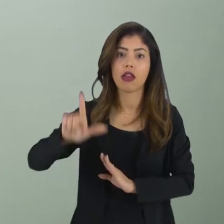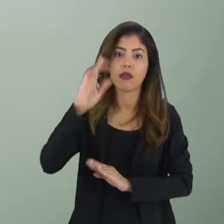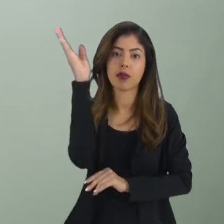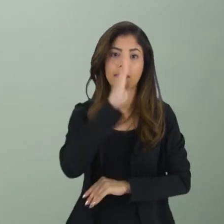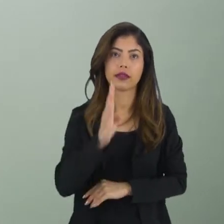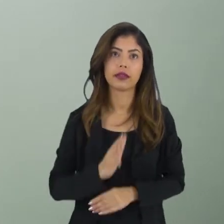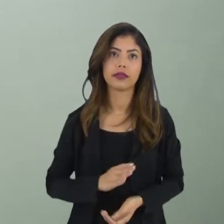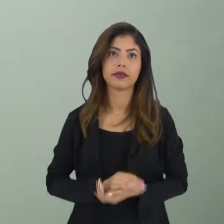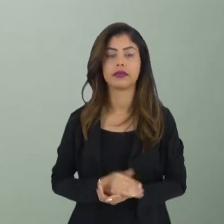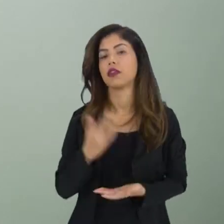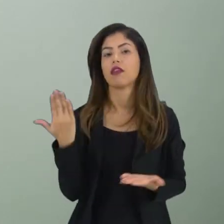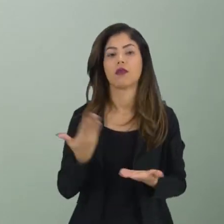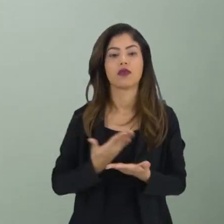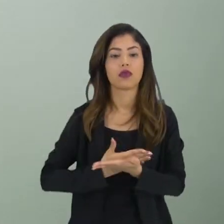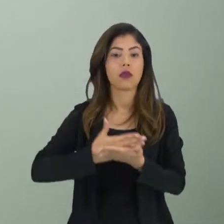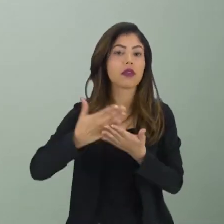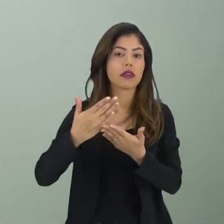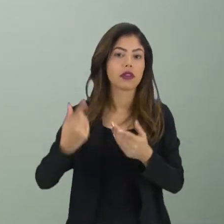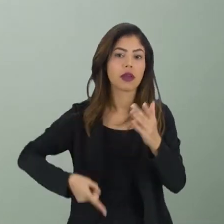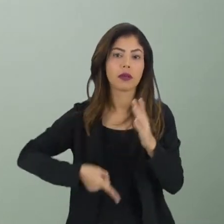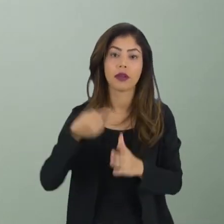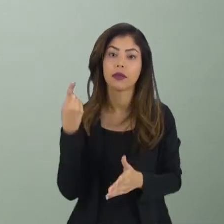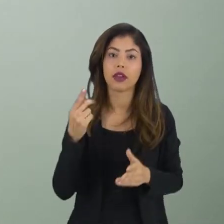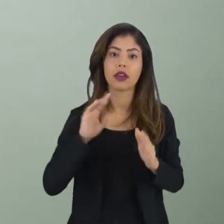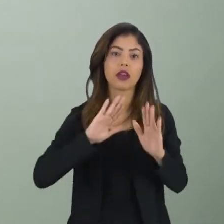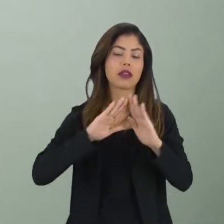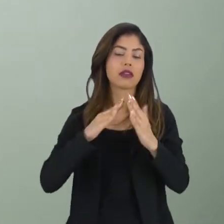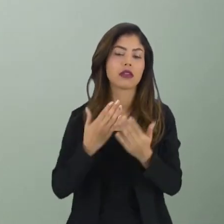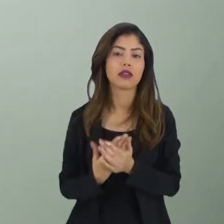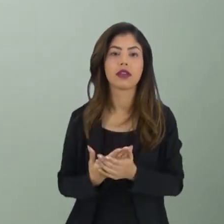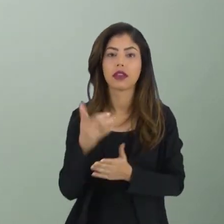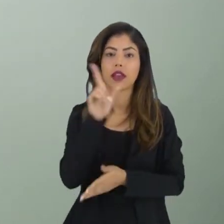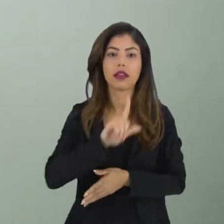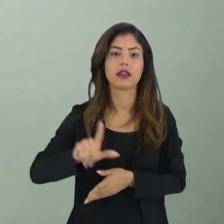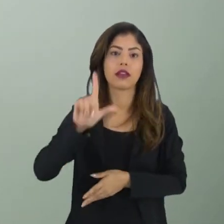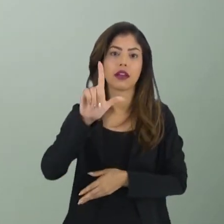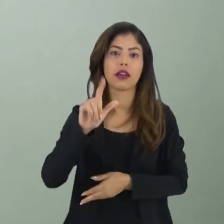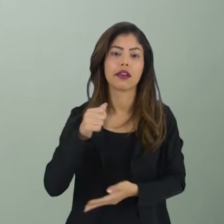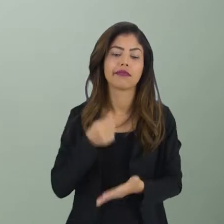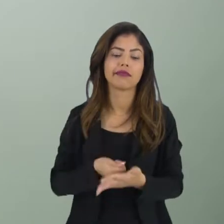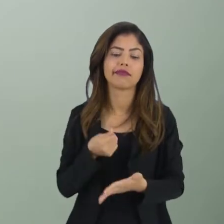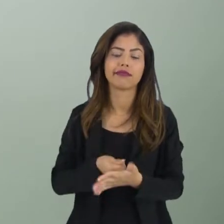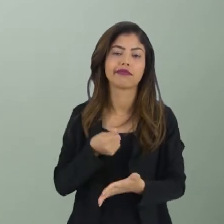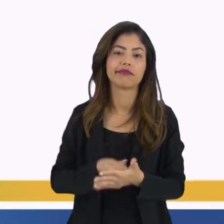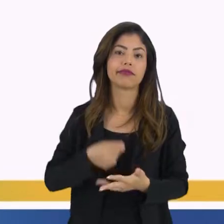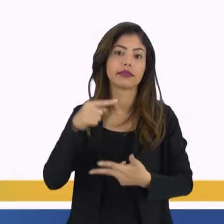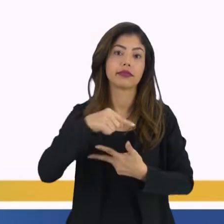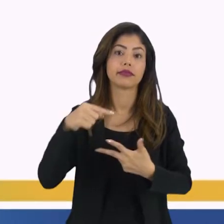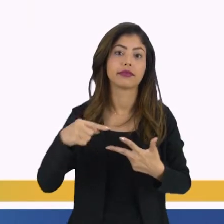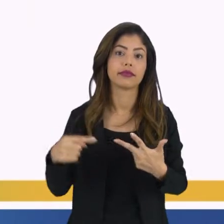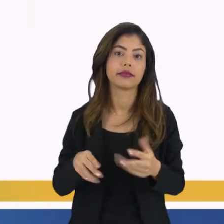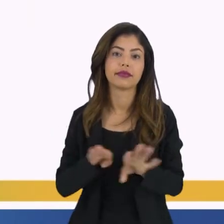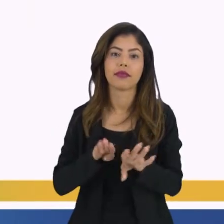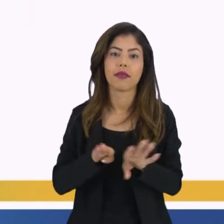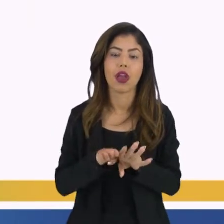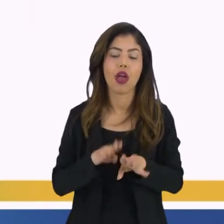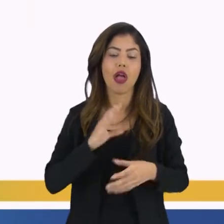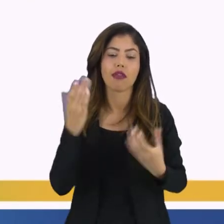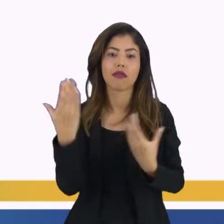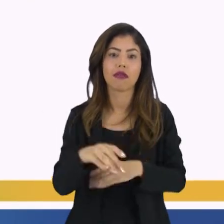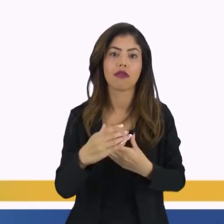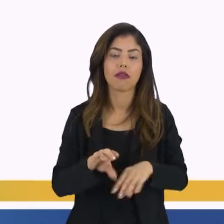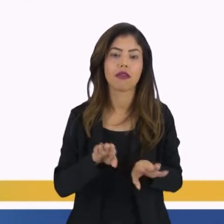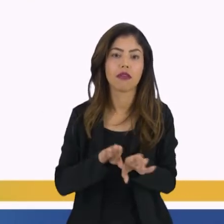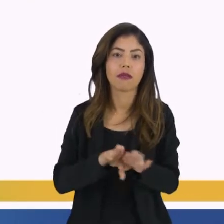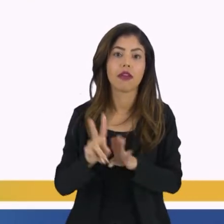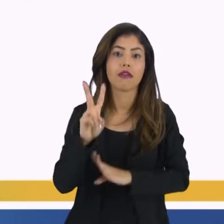tá? E aí nós já vamos começar com a nossa primeira escola literária, muito cobrada aí nos exames do Enem, dos concursos vestibulares, né?